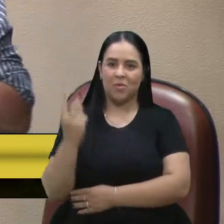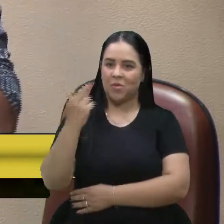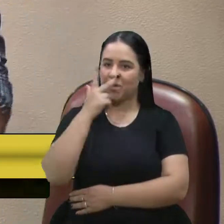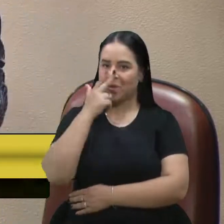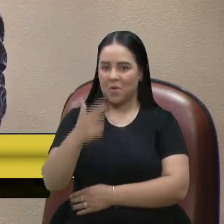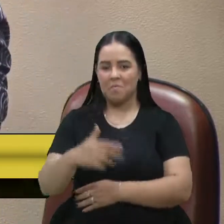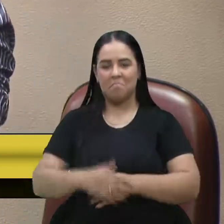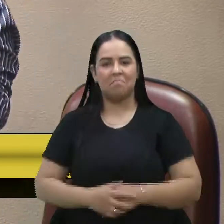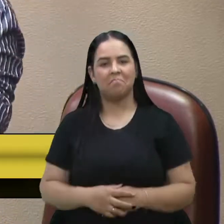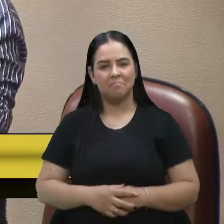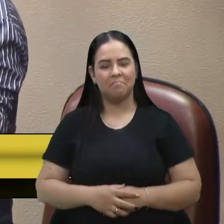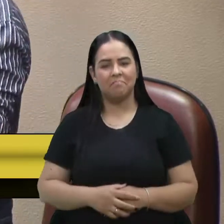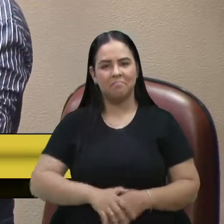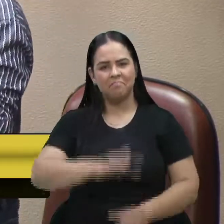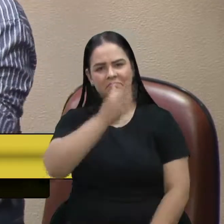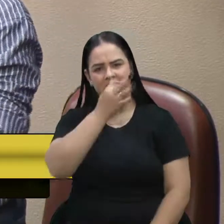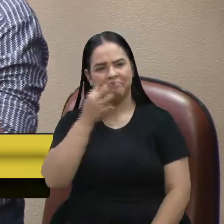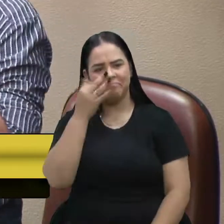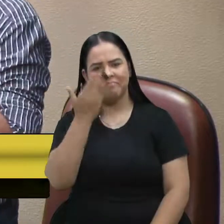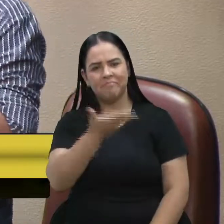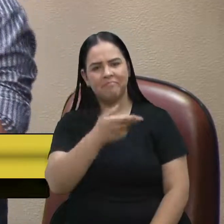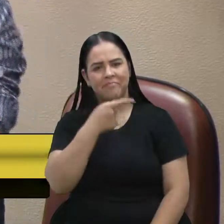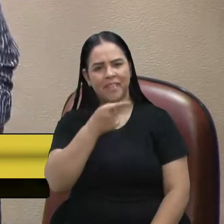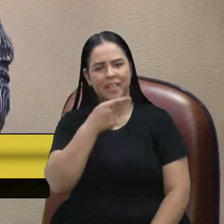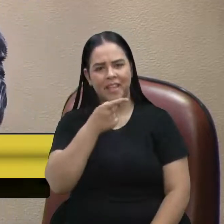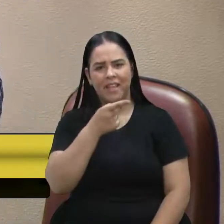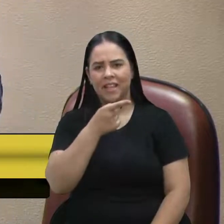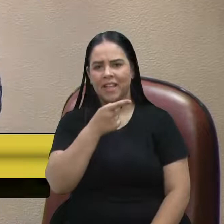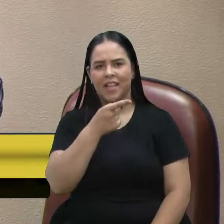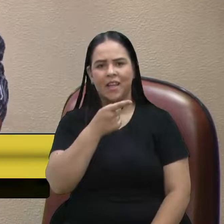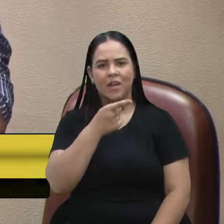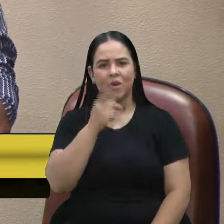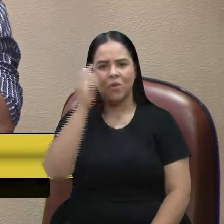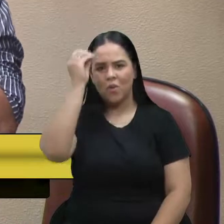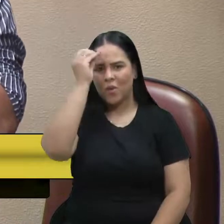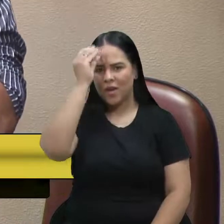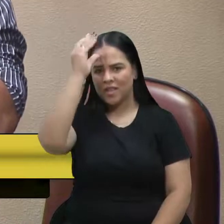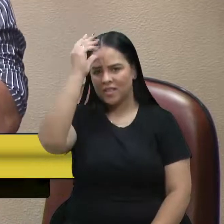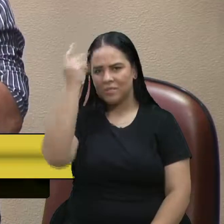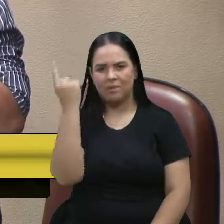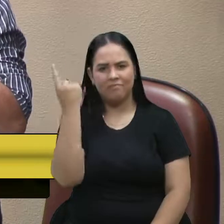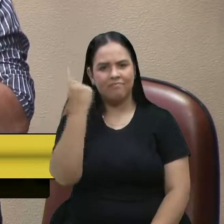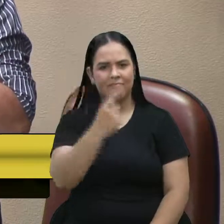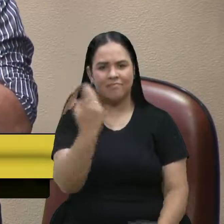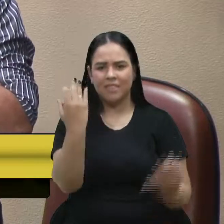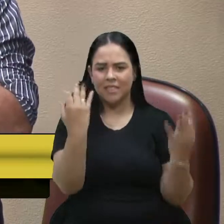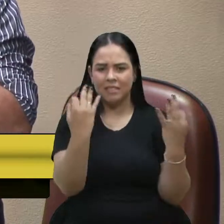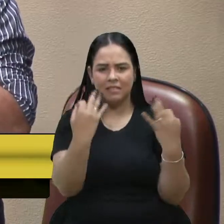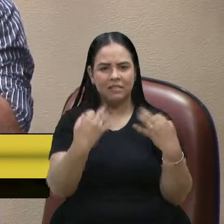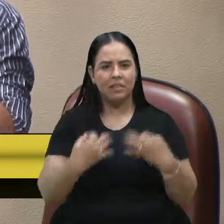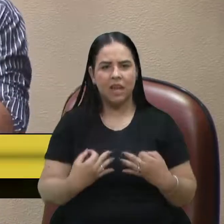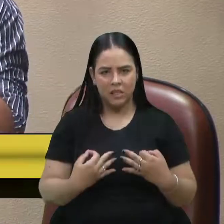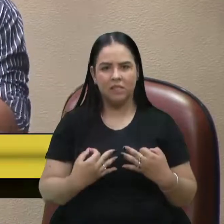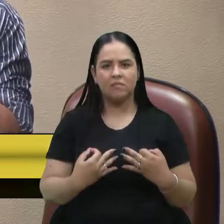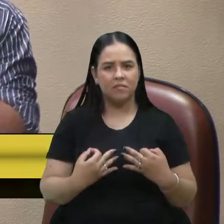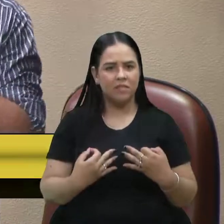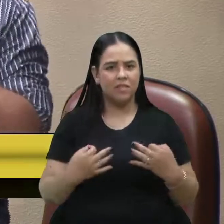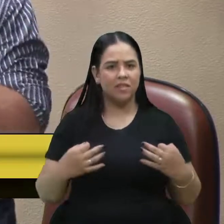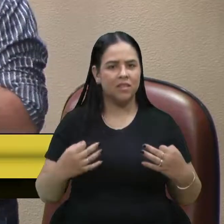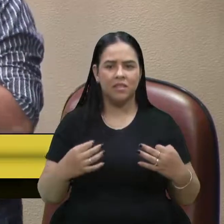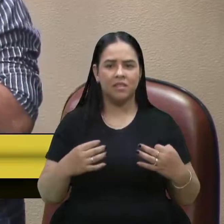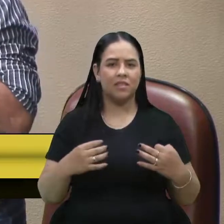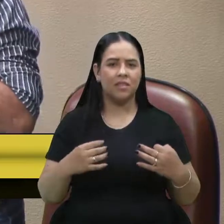E quando a Tati fala que com muito conhecimento, com muita serenidade, eu melhoro mais